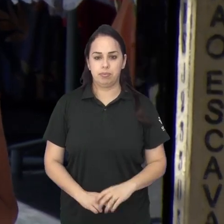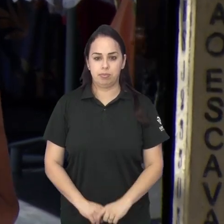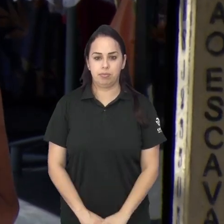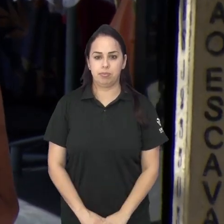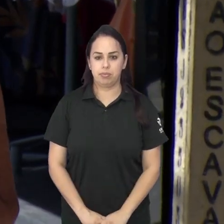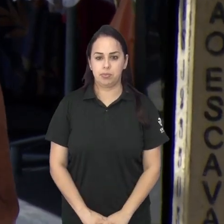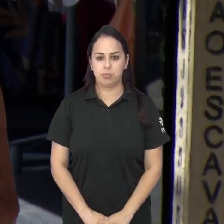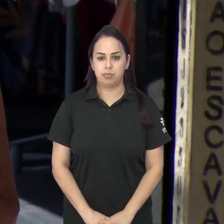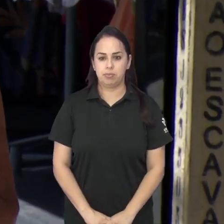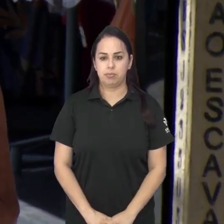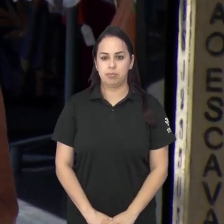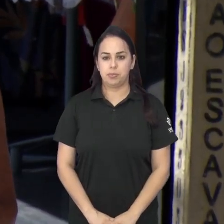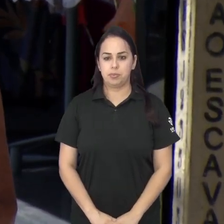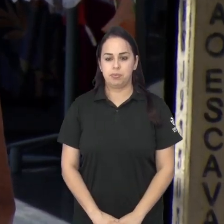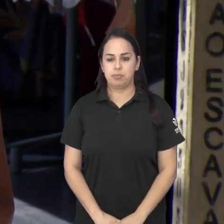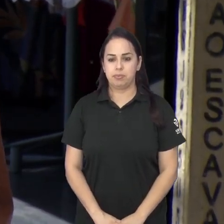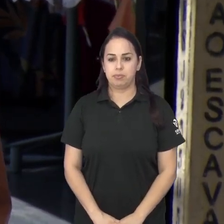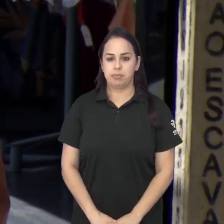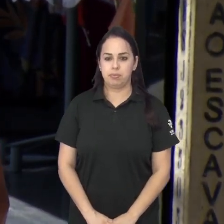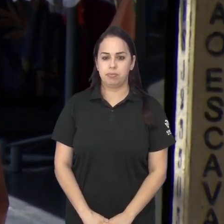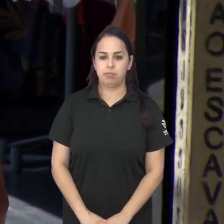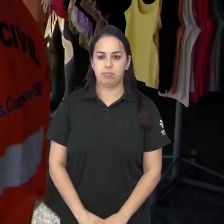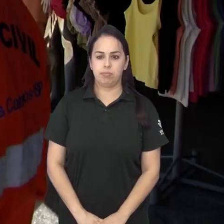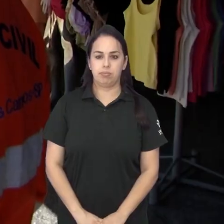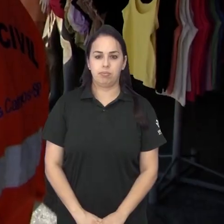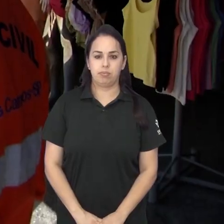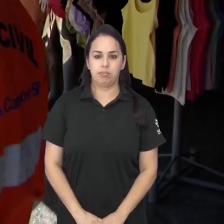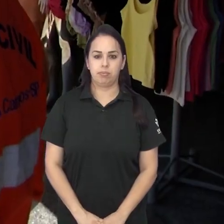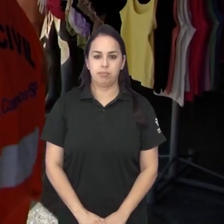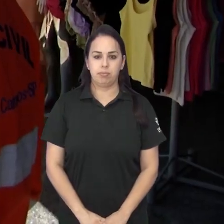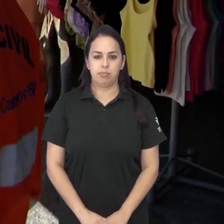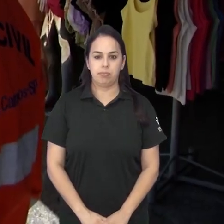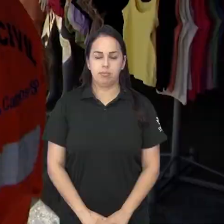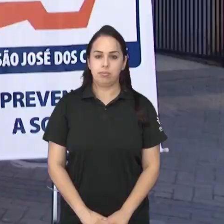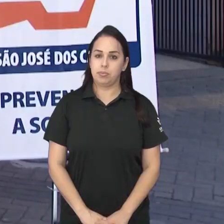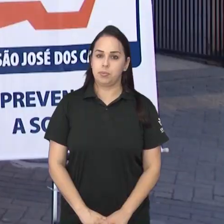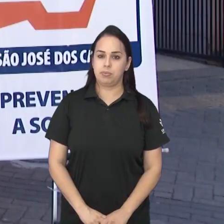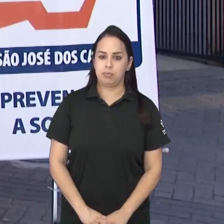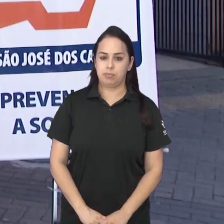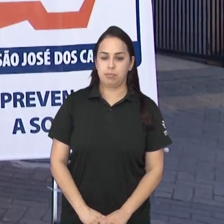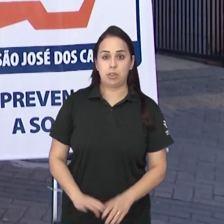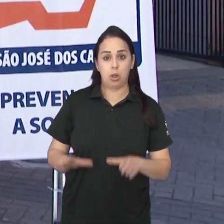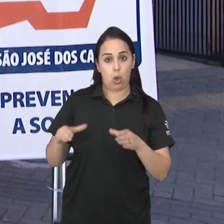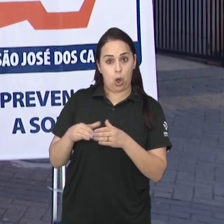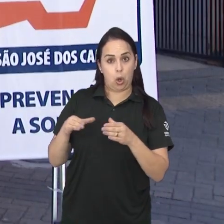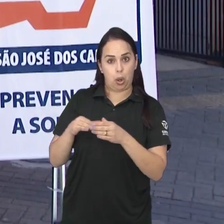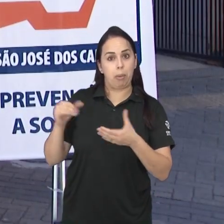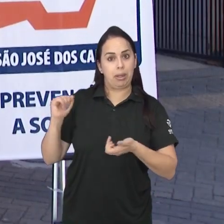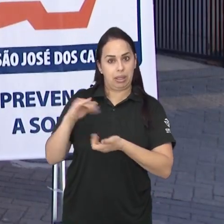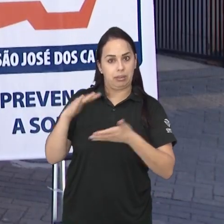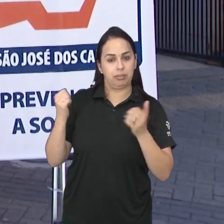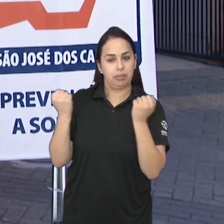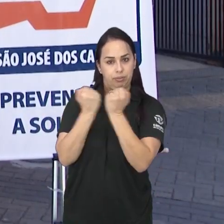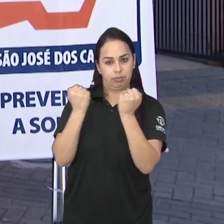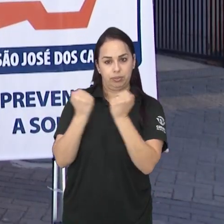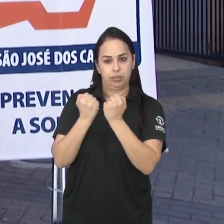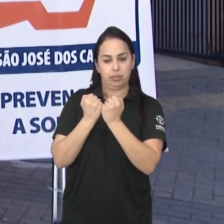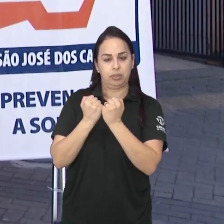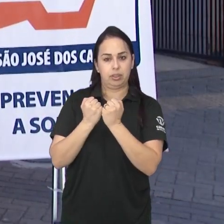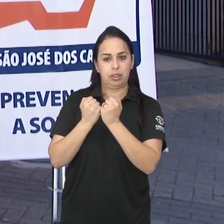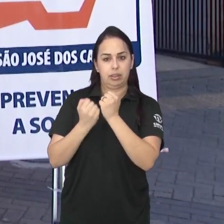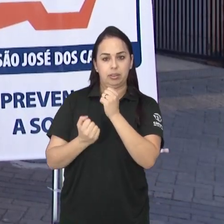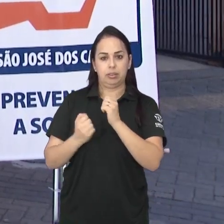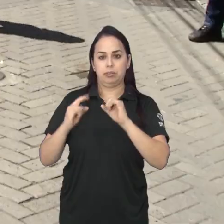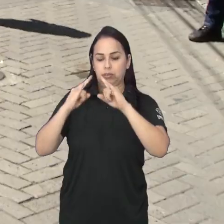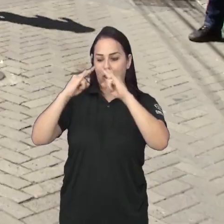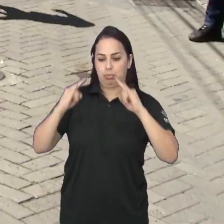Em Integrantes da Defesa Civil se posicionaram